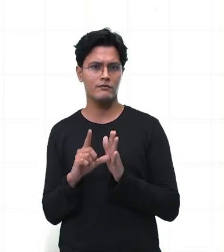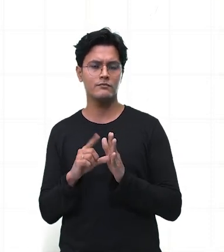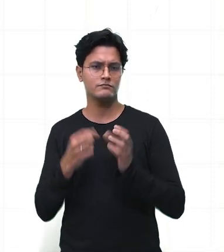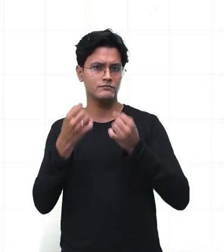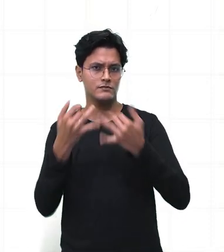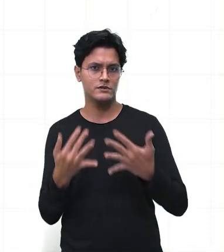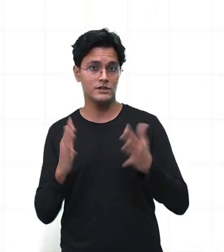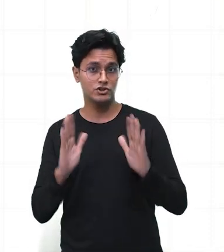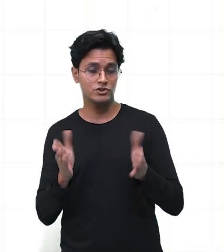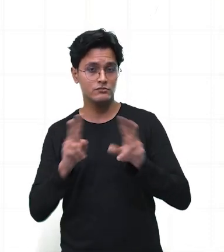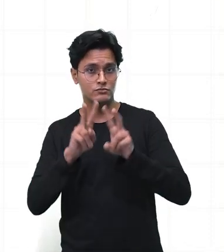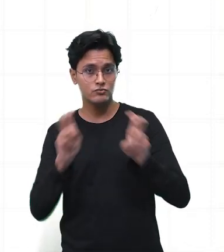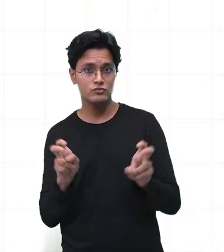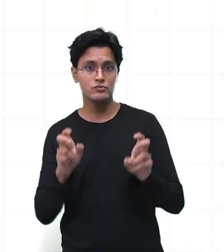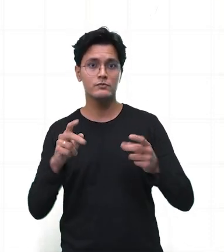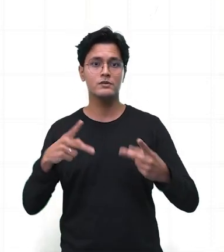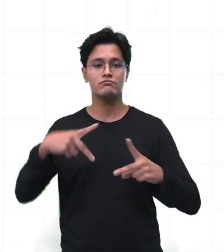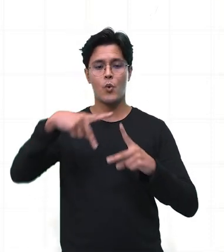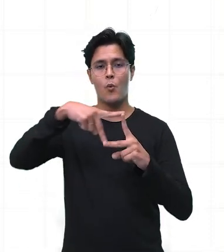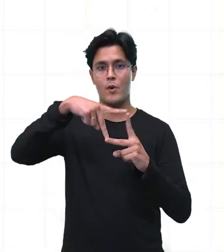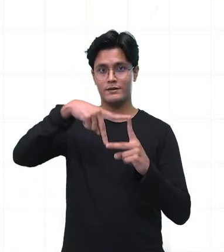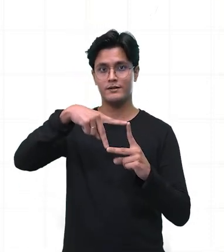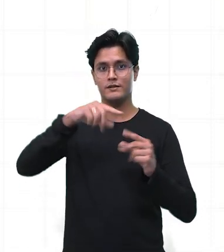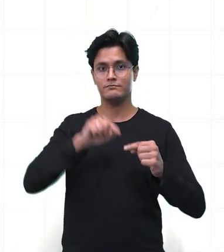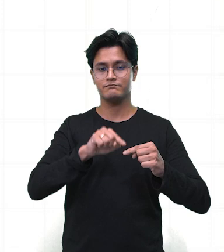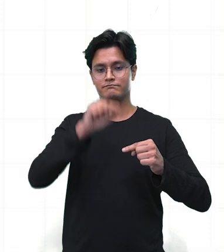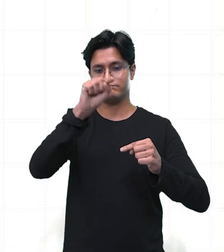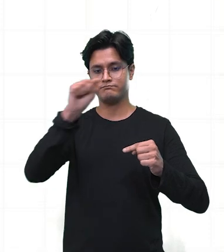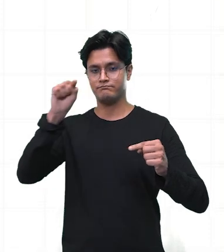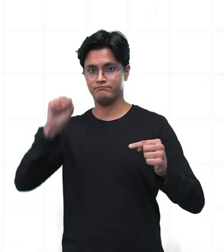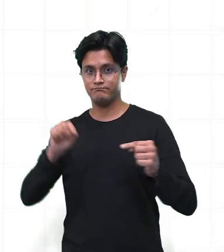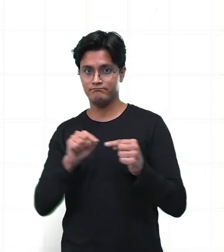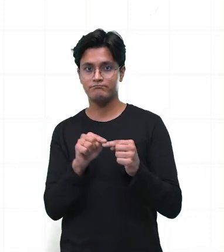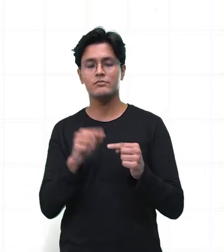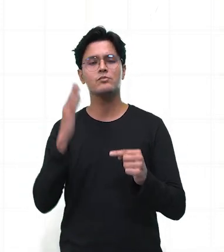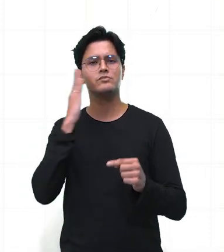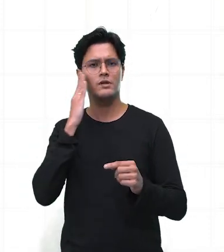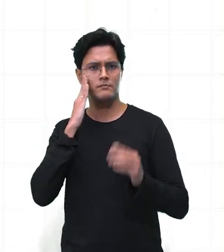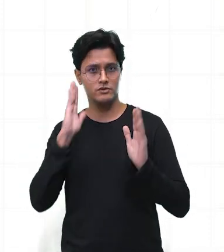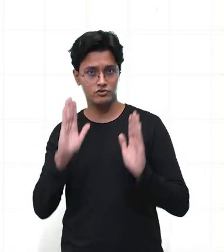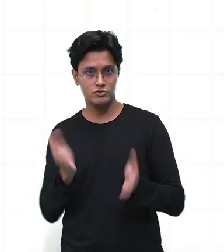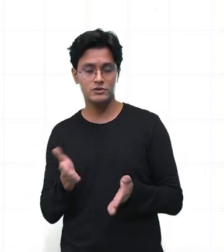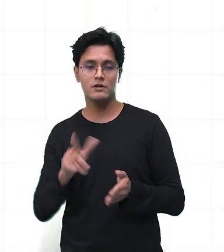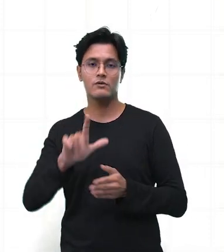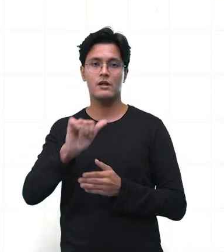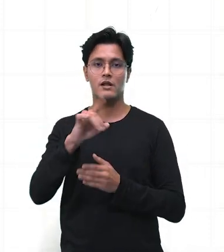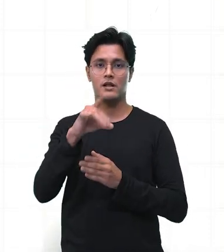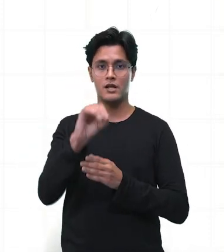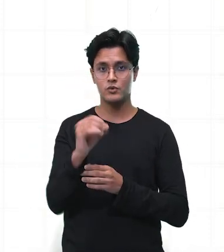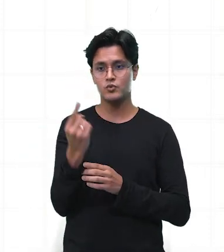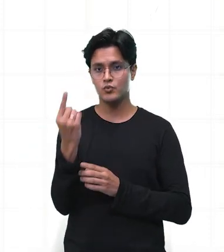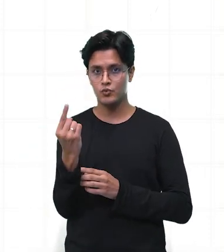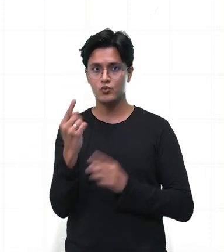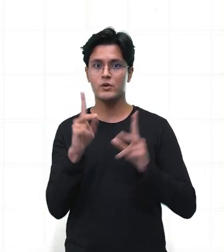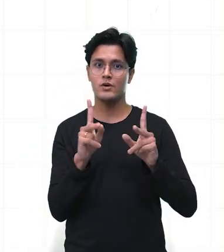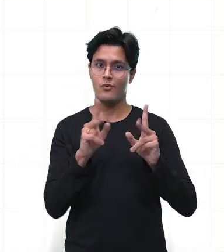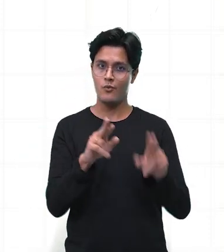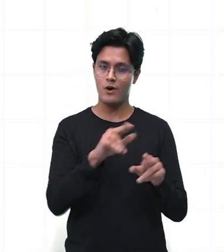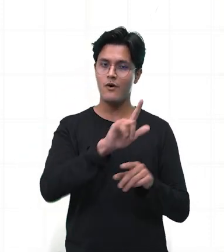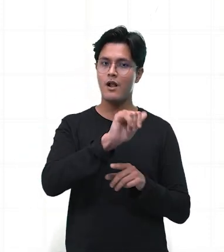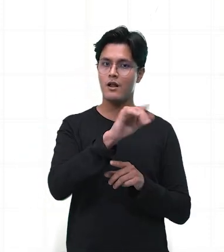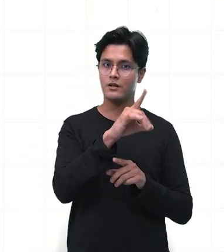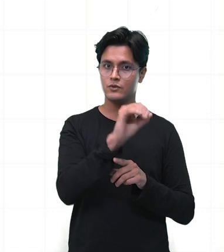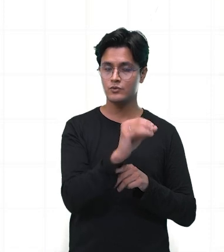os quadrados. Nós já sabemos que o lado 1 de um quadrado é igual ao lado 2.